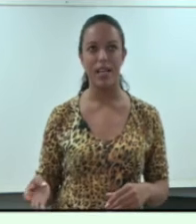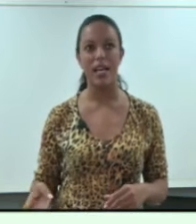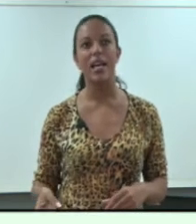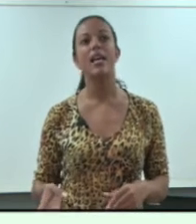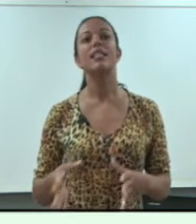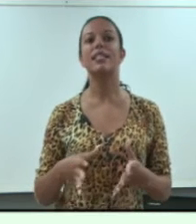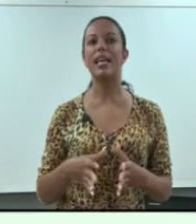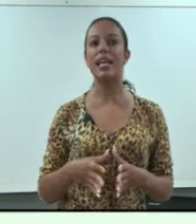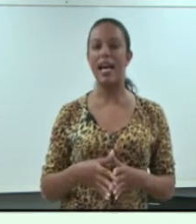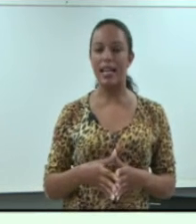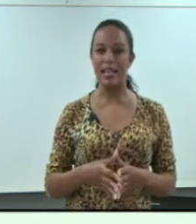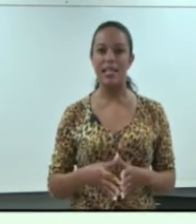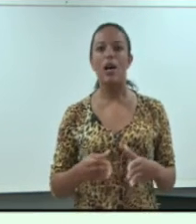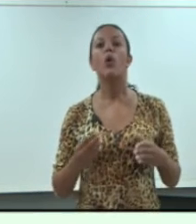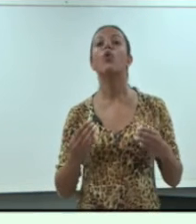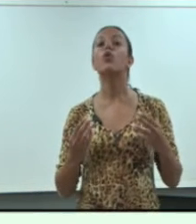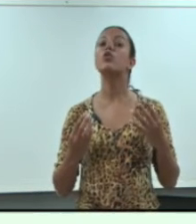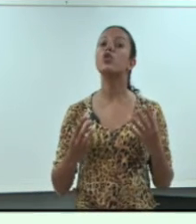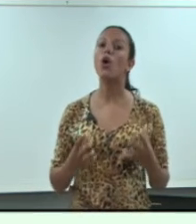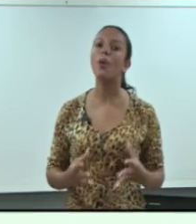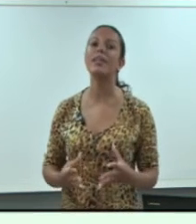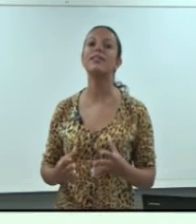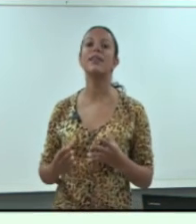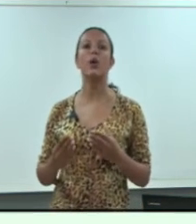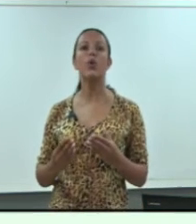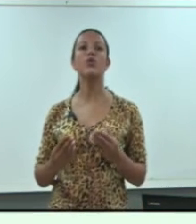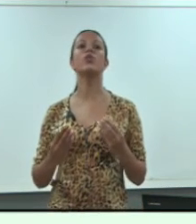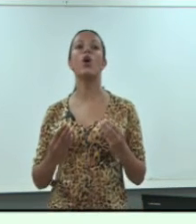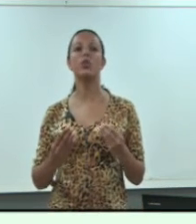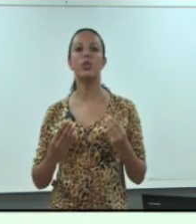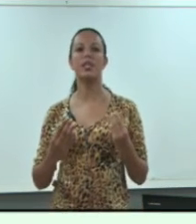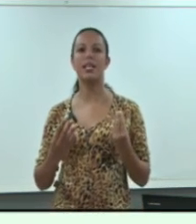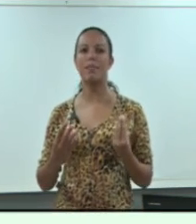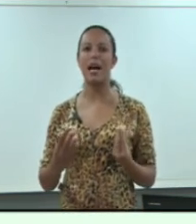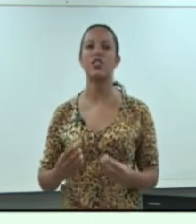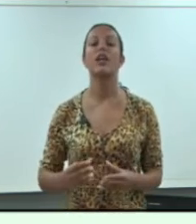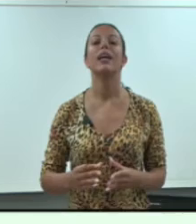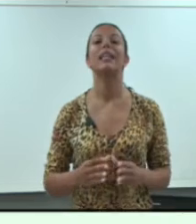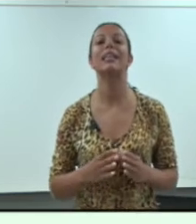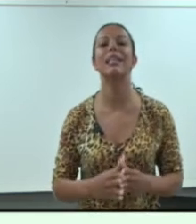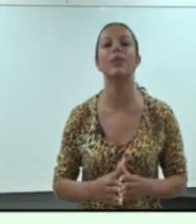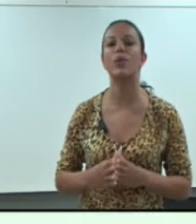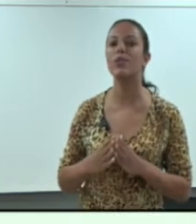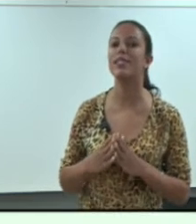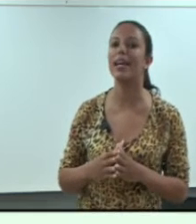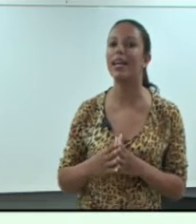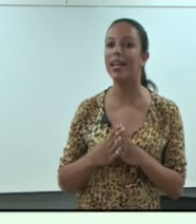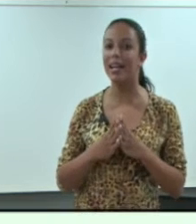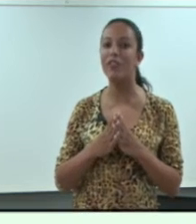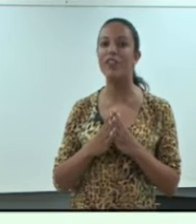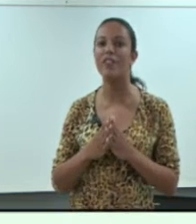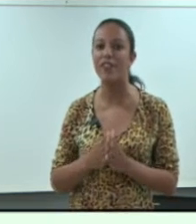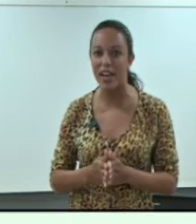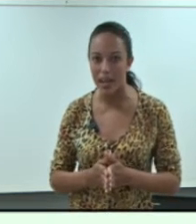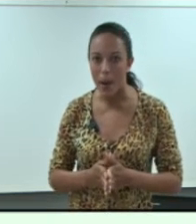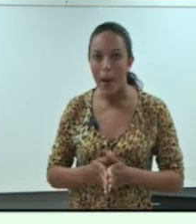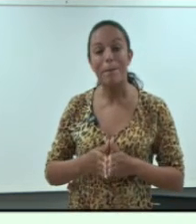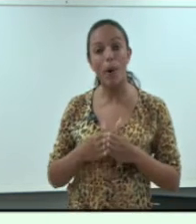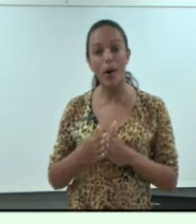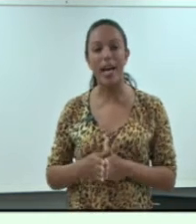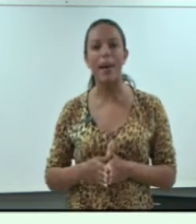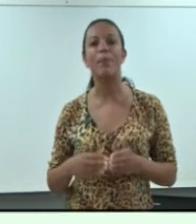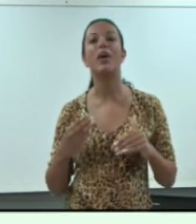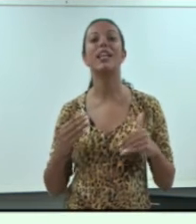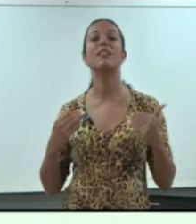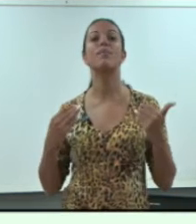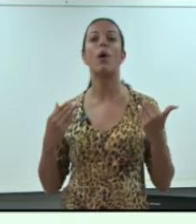plantas sem eles os homens e os outros animais não conseguiriam viver